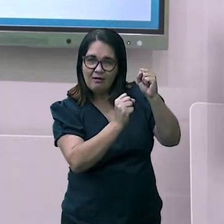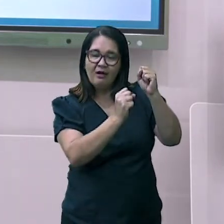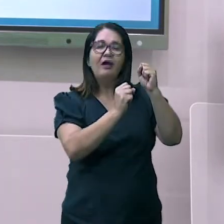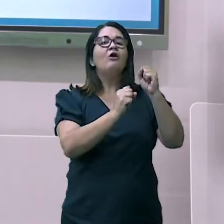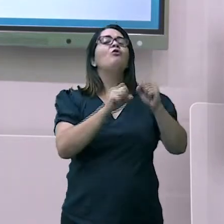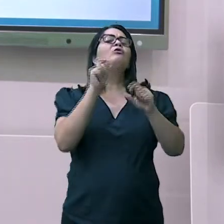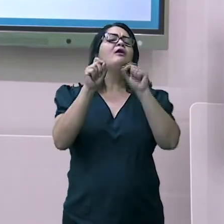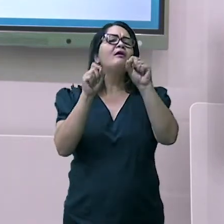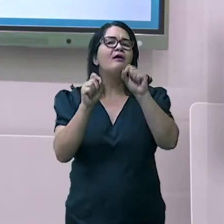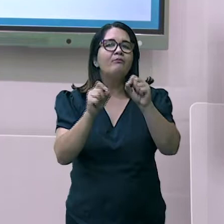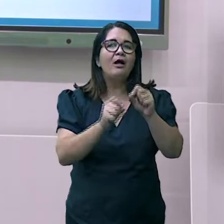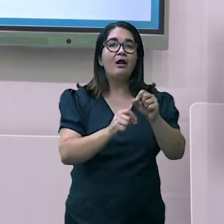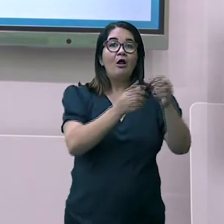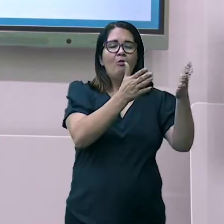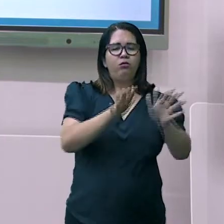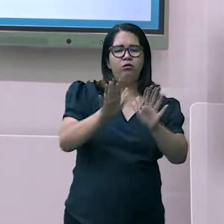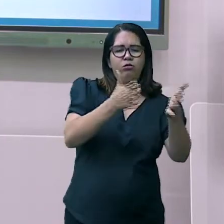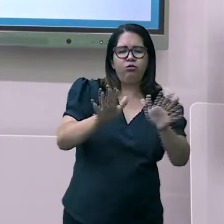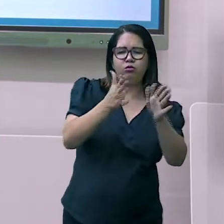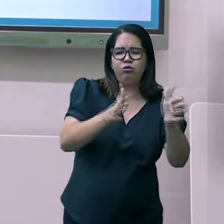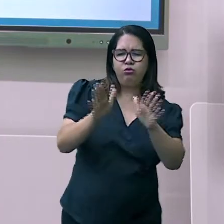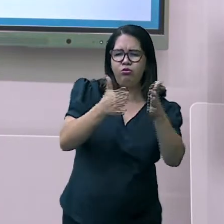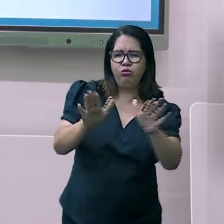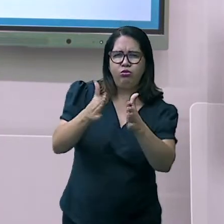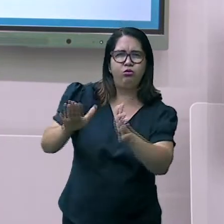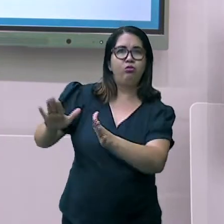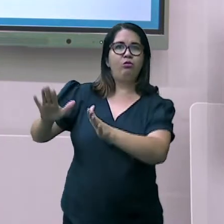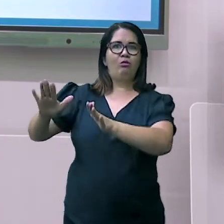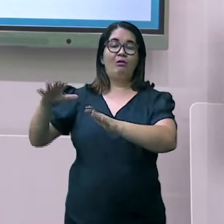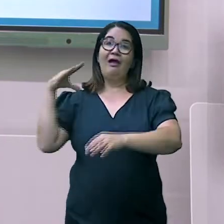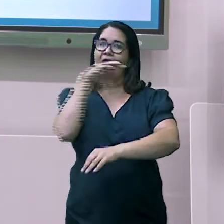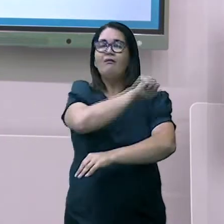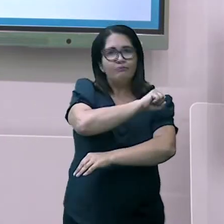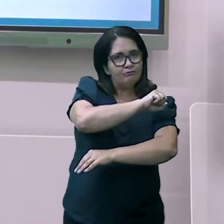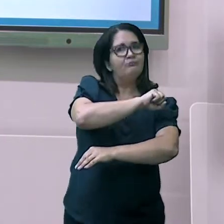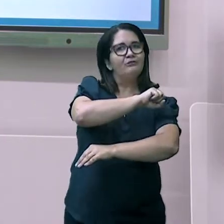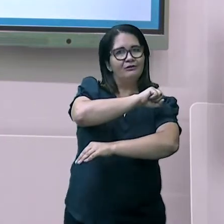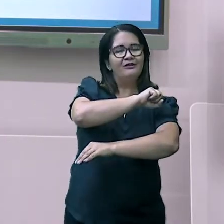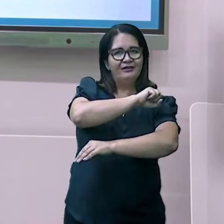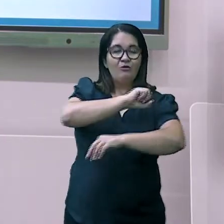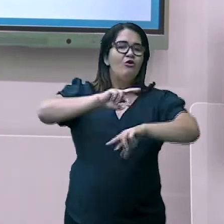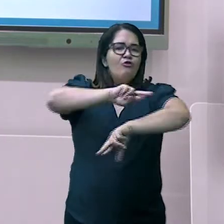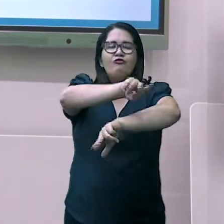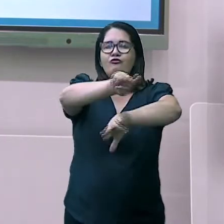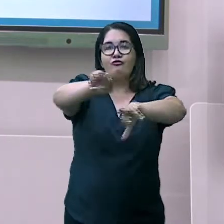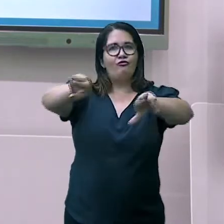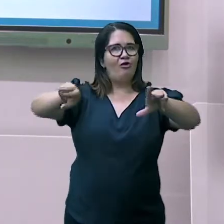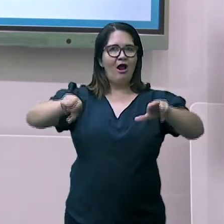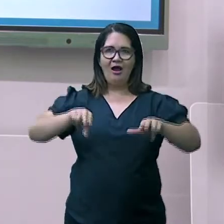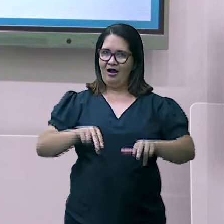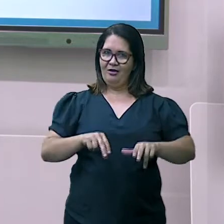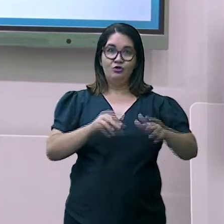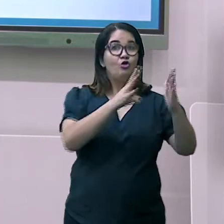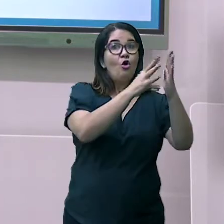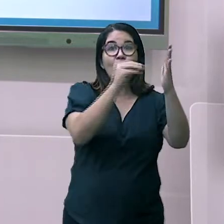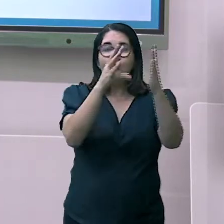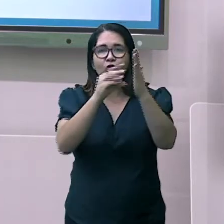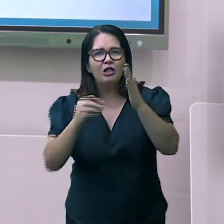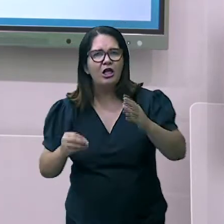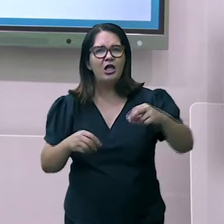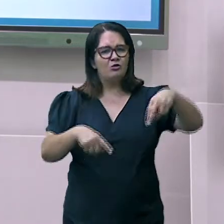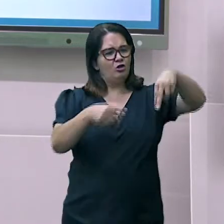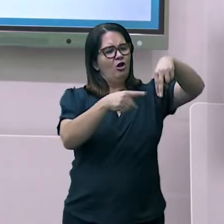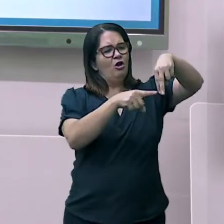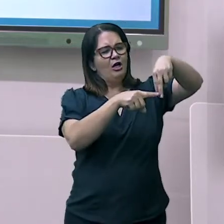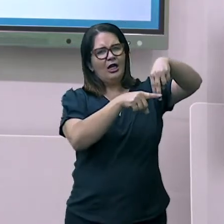horas, né? E ela pode produzir mais de um modelo. É claro que nos dias de hoje